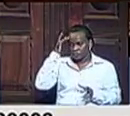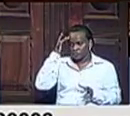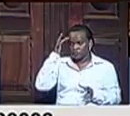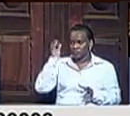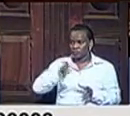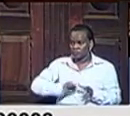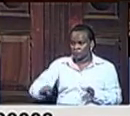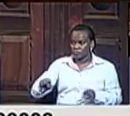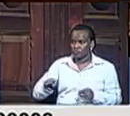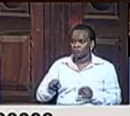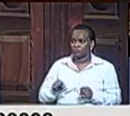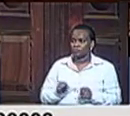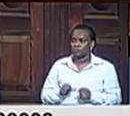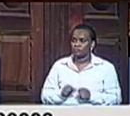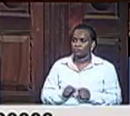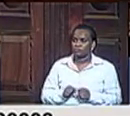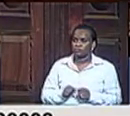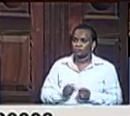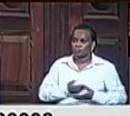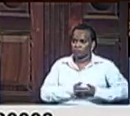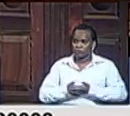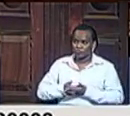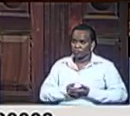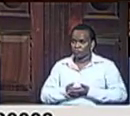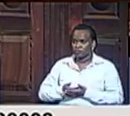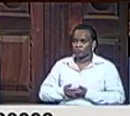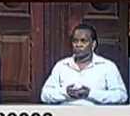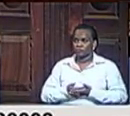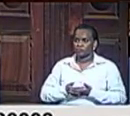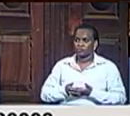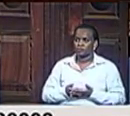para o aborto de fetos